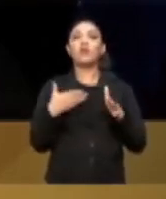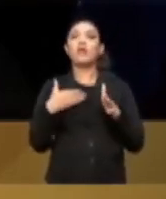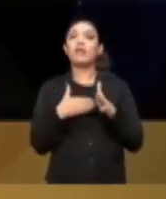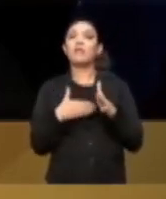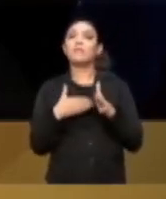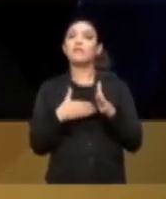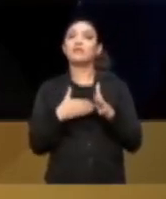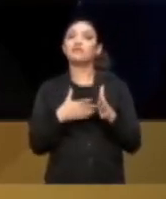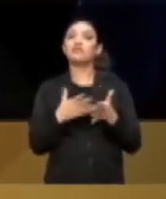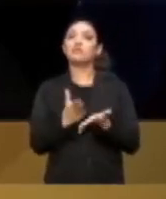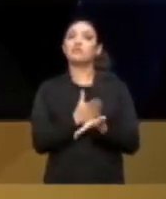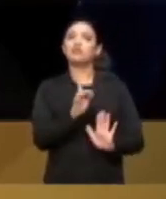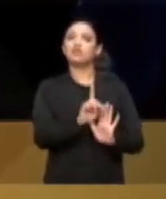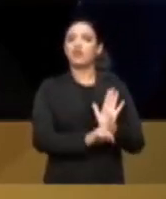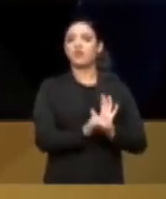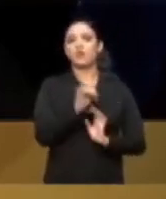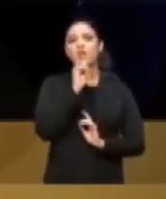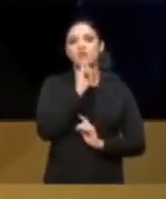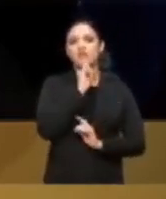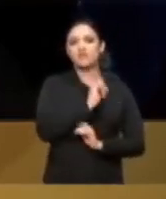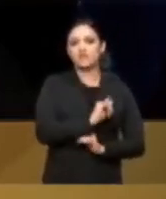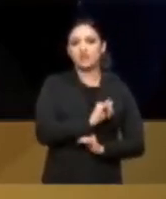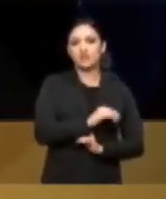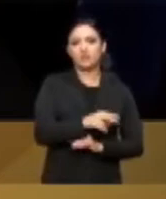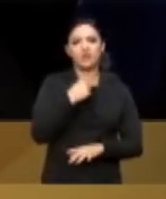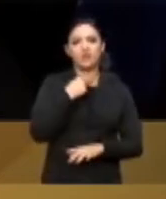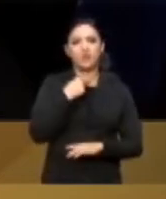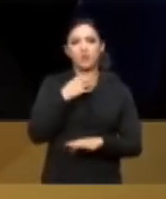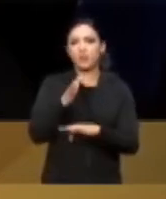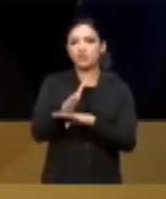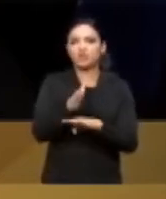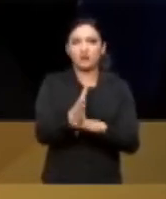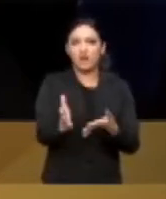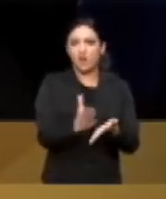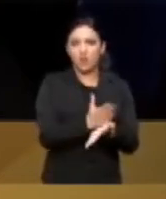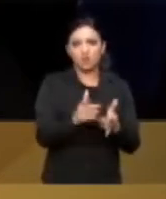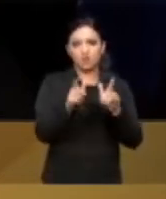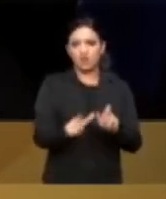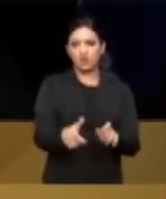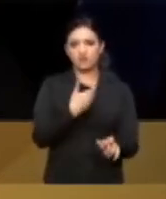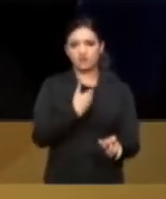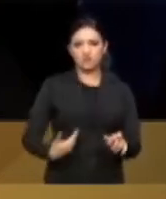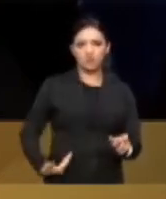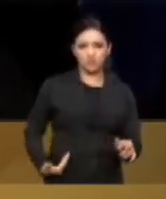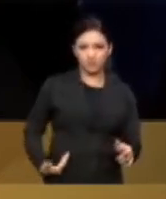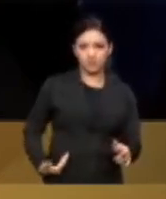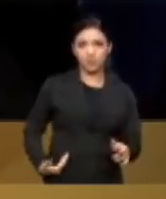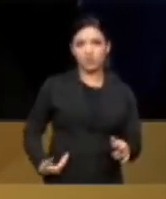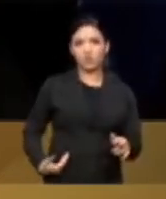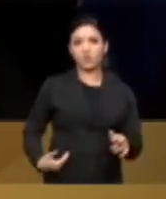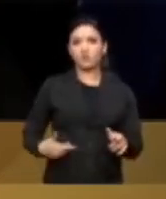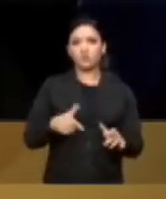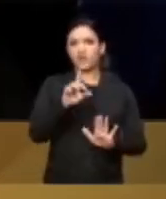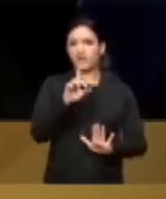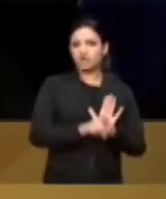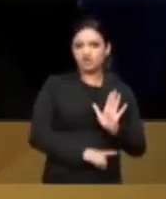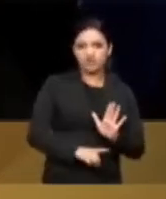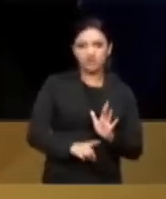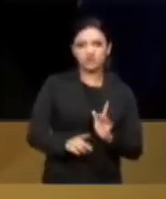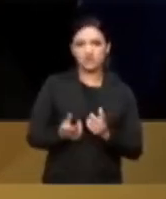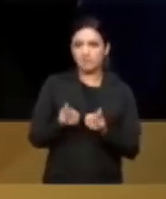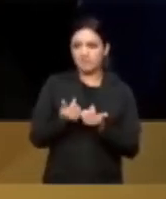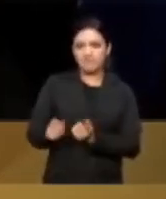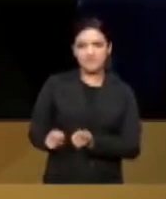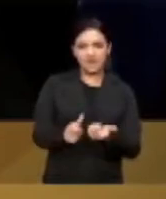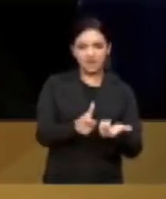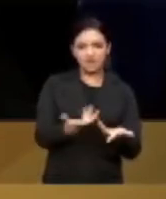exercício de direitos, como, por exemplo, o direito de ingressar em certos locais públicos ou mesmo de receber benefícios. Não há, está